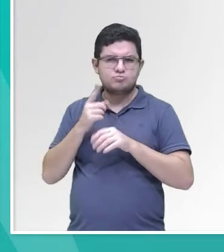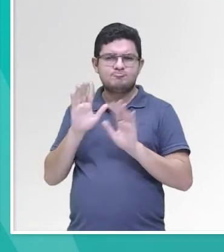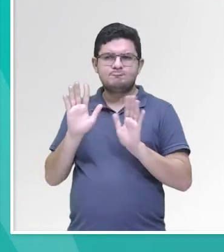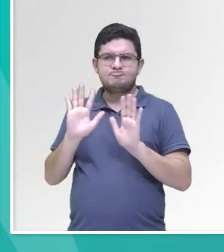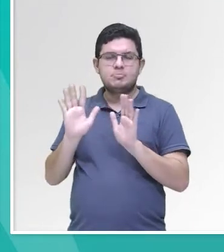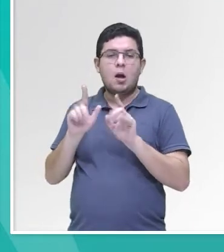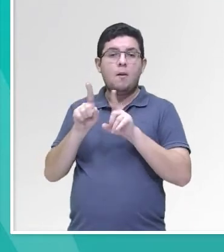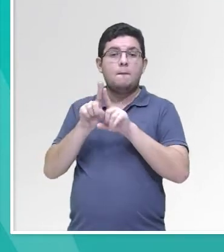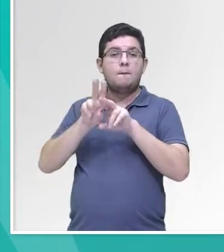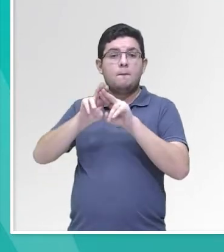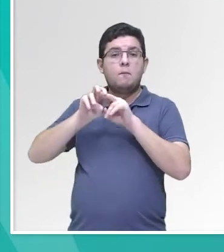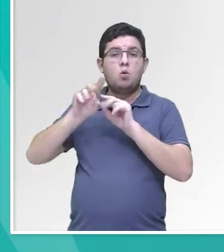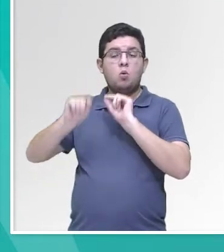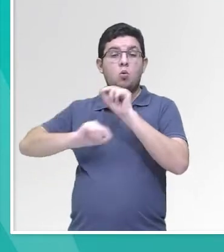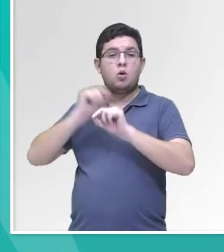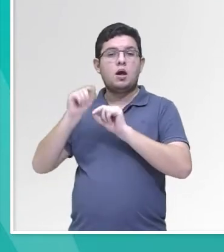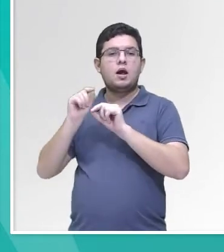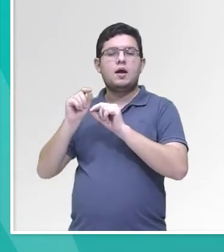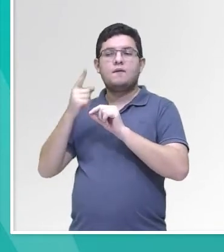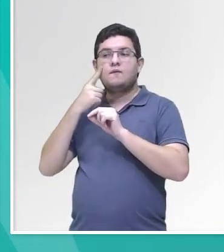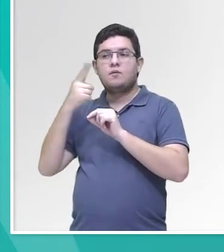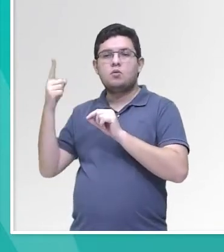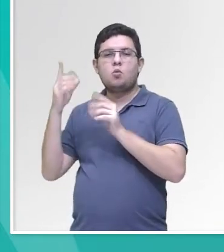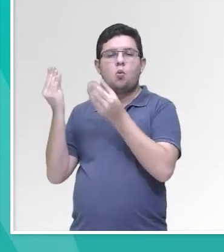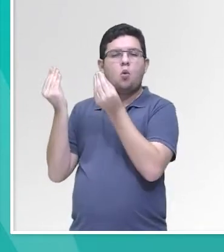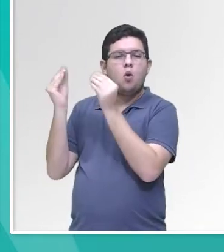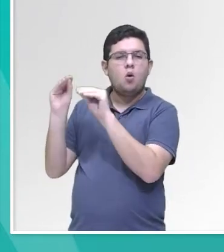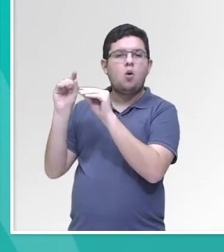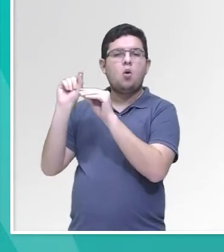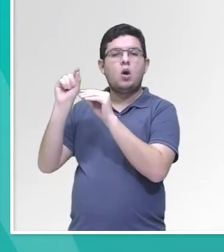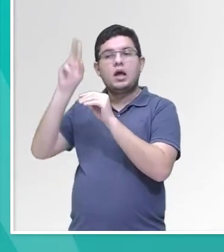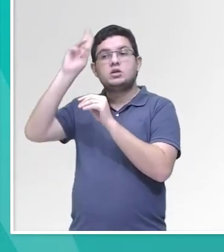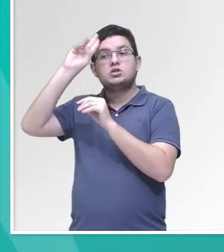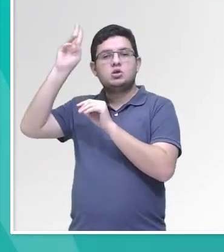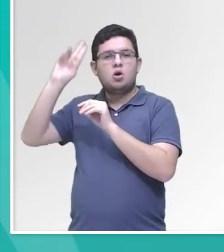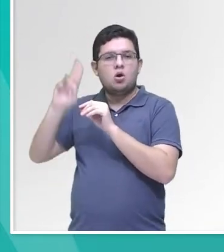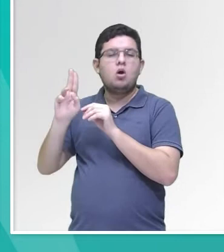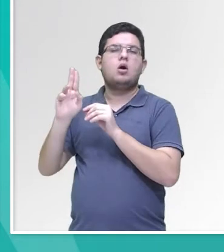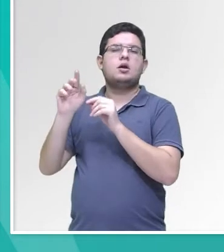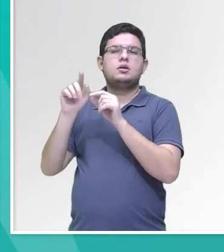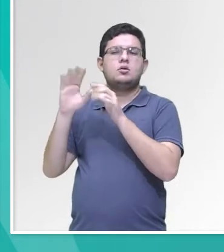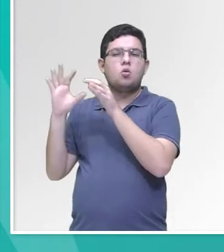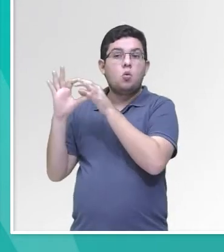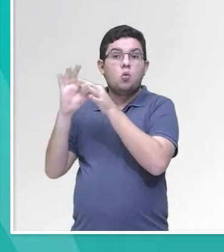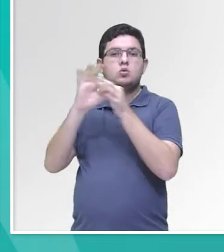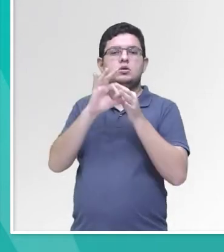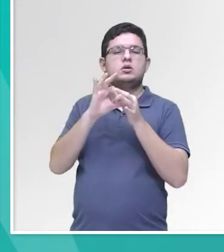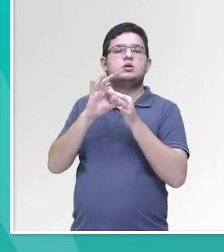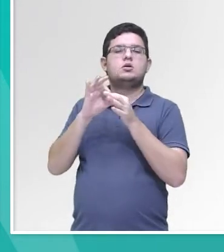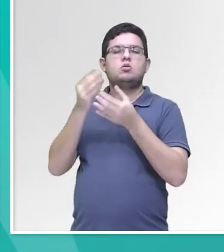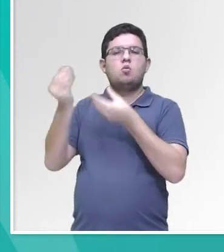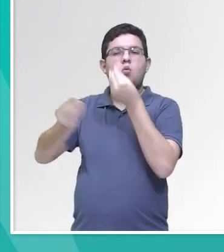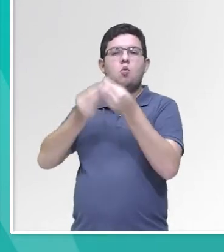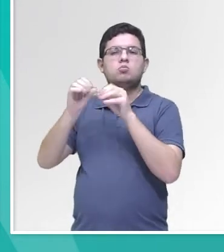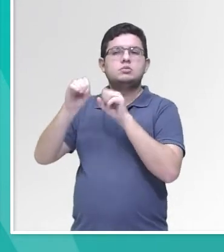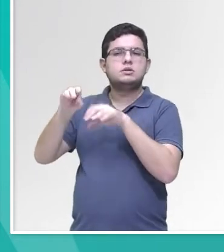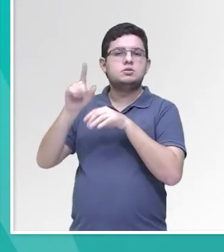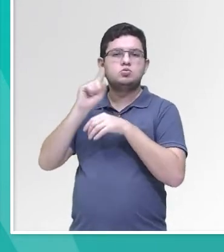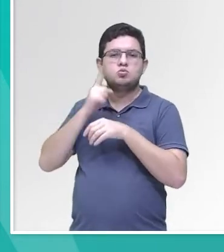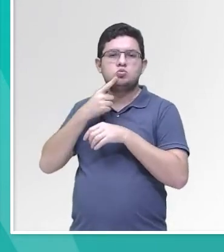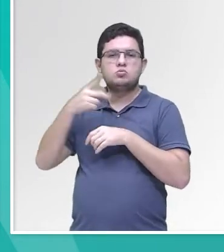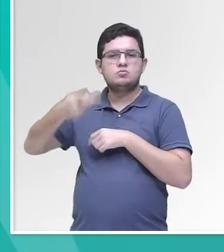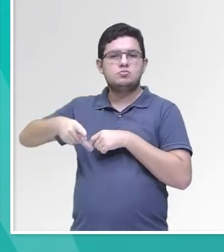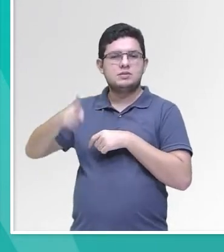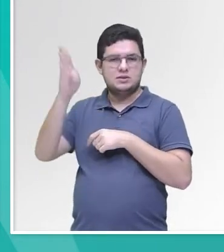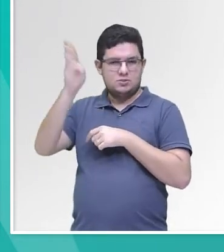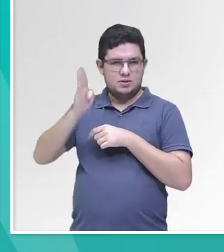contextualização é importante para começar a falar sobre o tema e aí sim apresentar a tese, certo? Então a